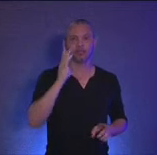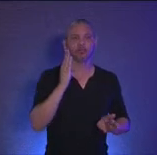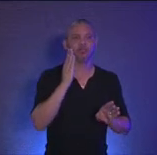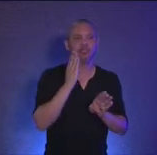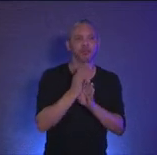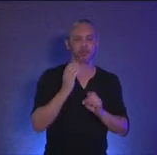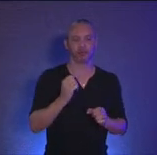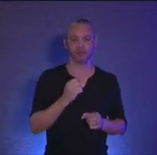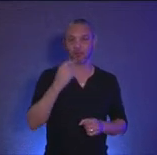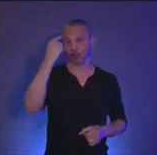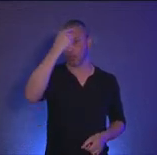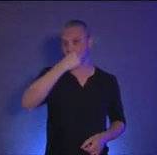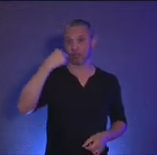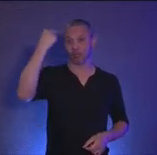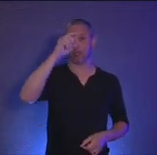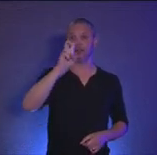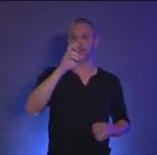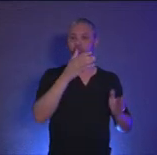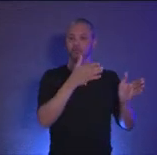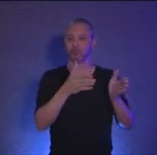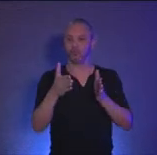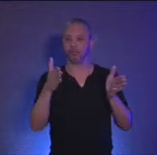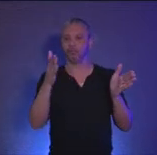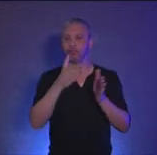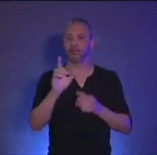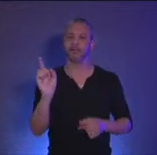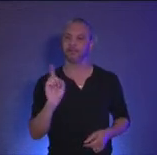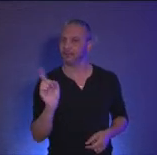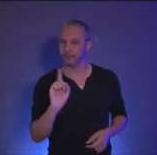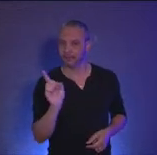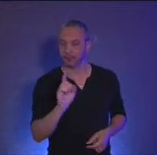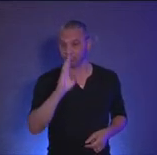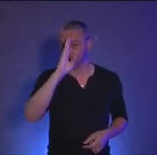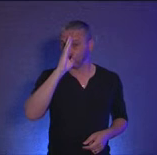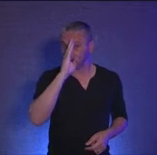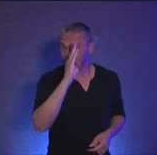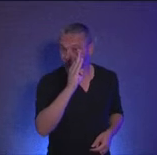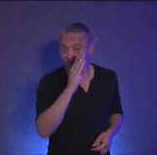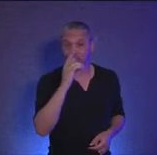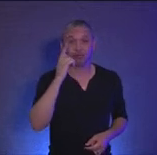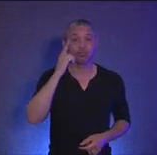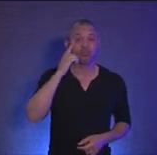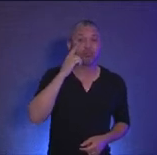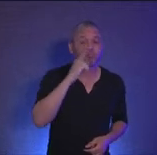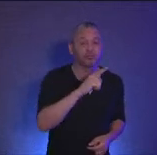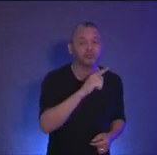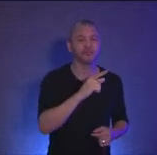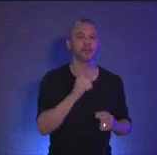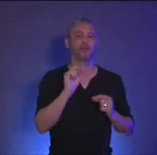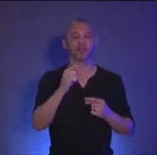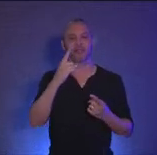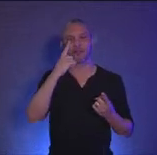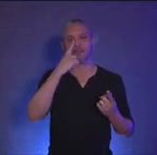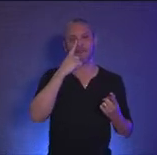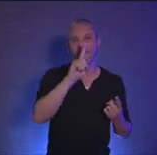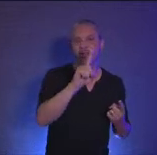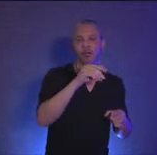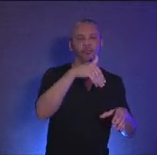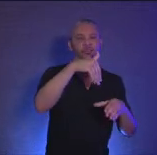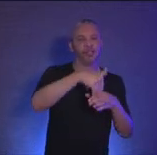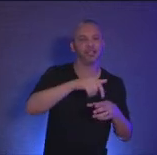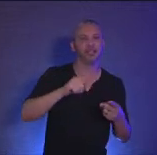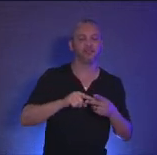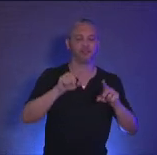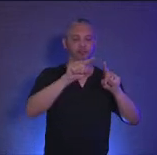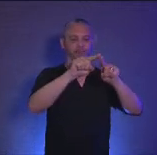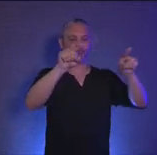assistir 5 horas de um vídeo para ver se ali tem ou não uma desinformação, você vai direto onde está falando fraude eleitoral, onde está falando urna